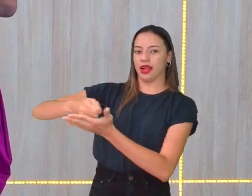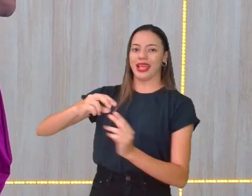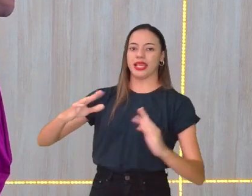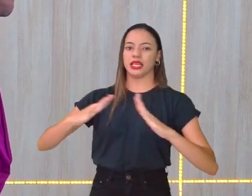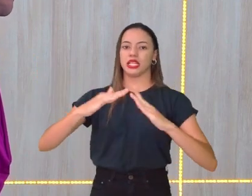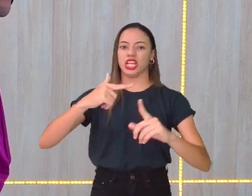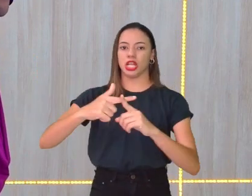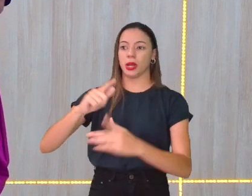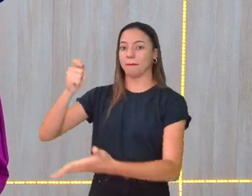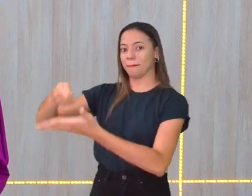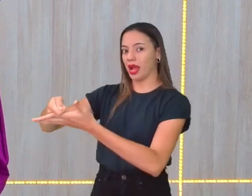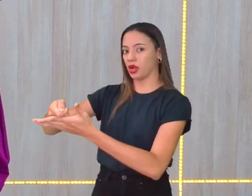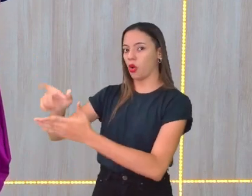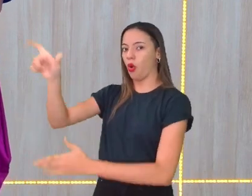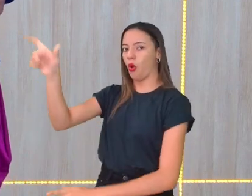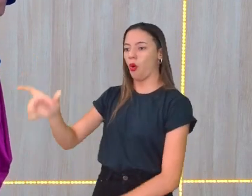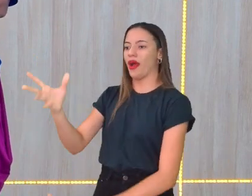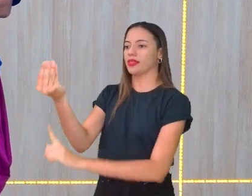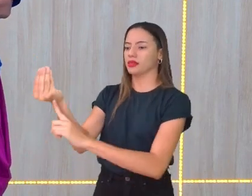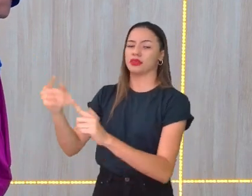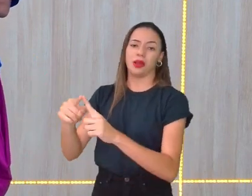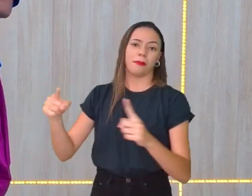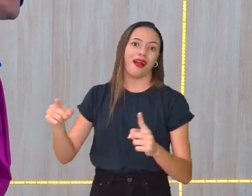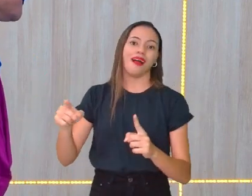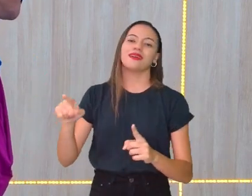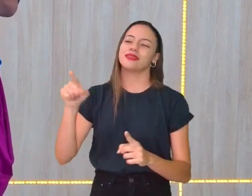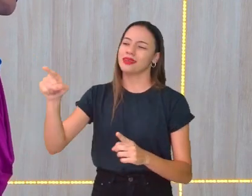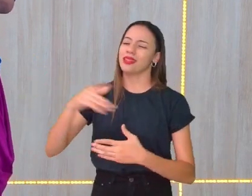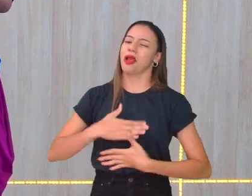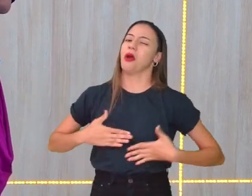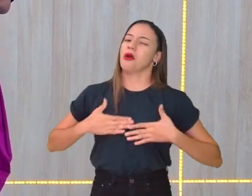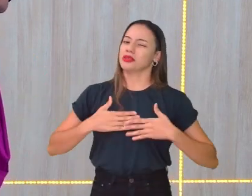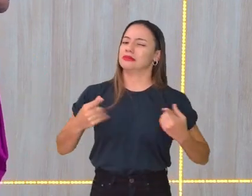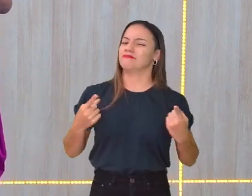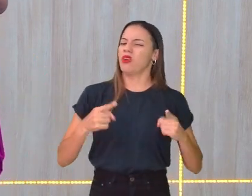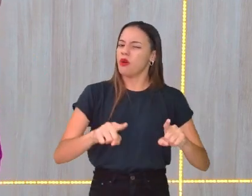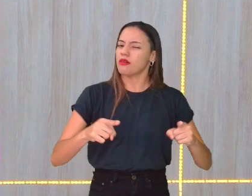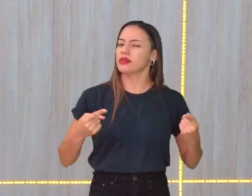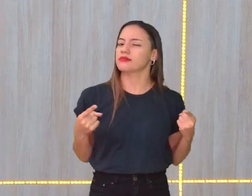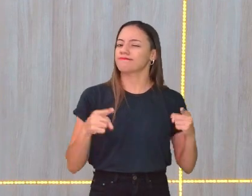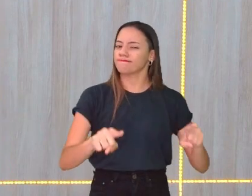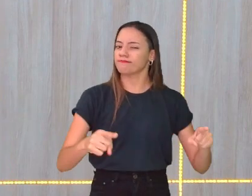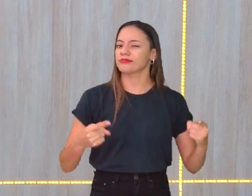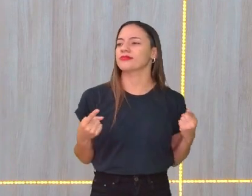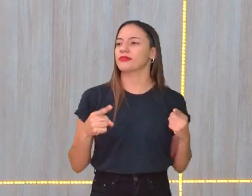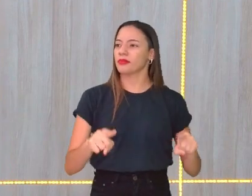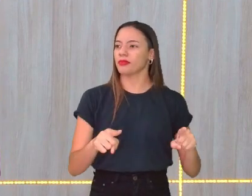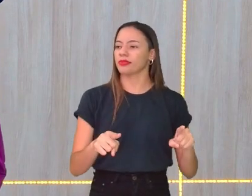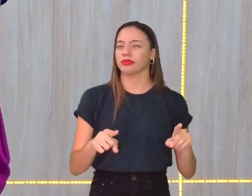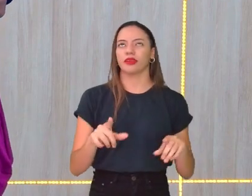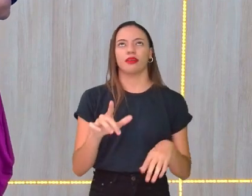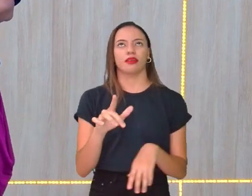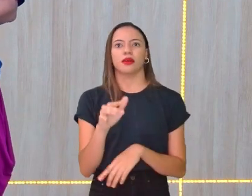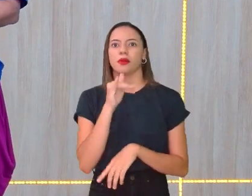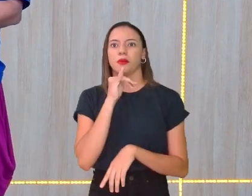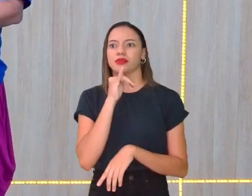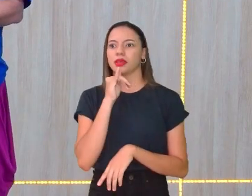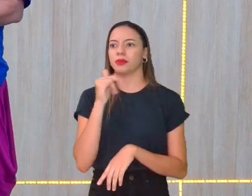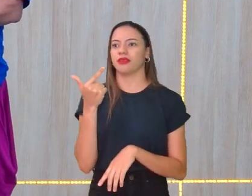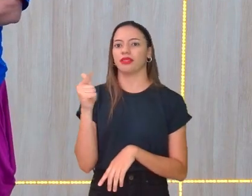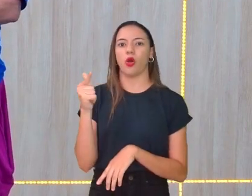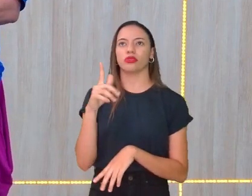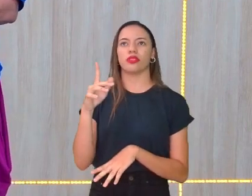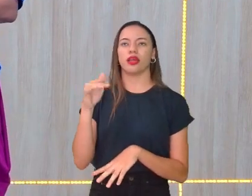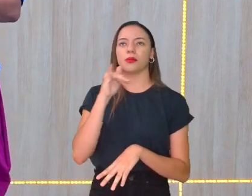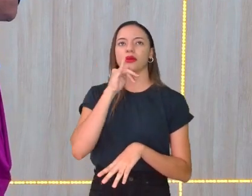eles sempre gostam de provocar um pouquinho, né? Então esse artista, ele não tem aquela mesma ideia do Fra Angélico, ele